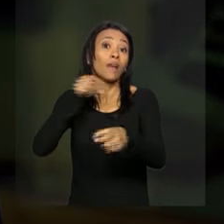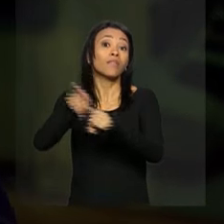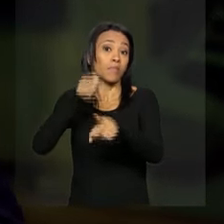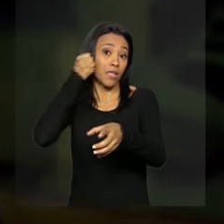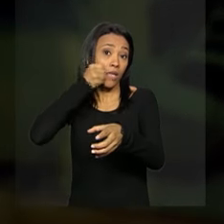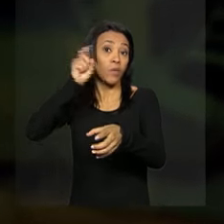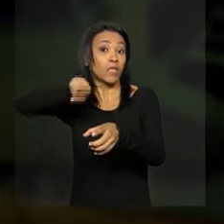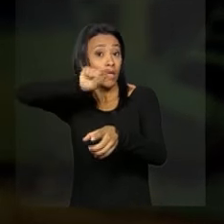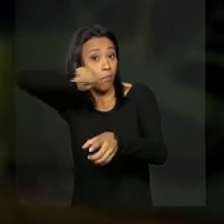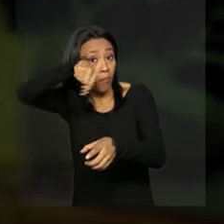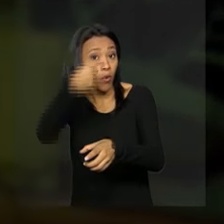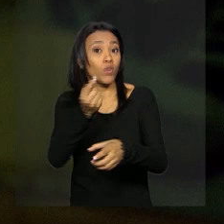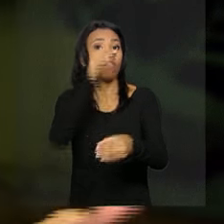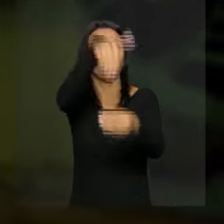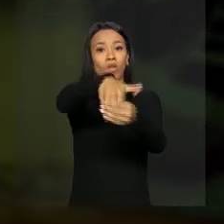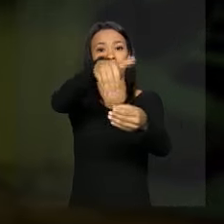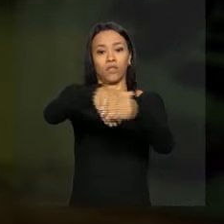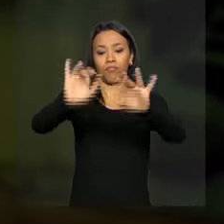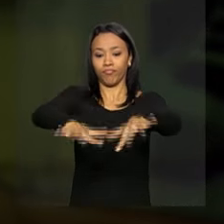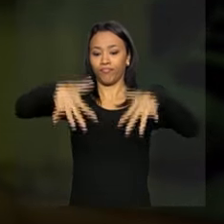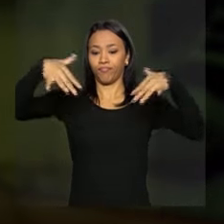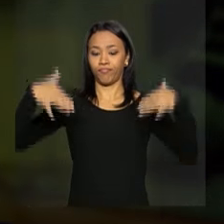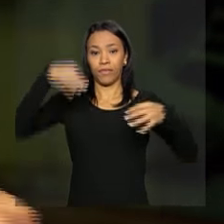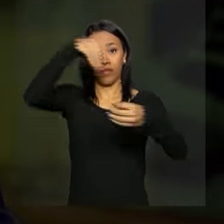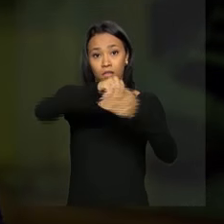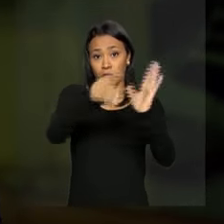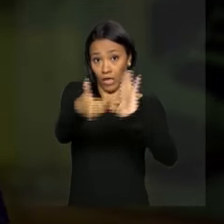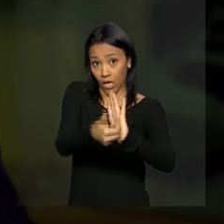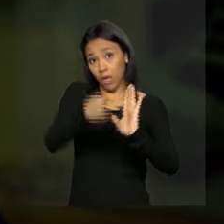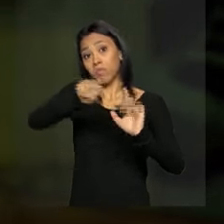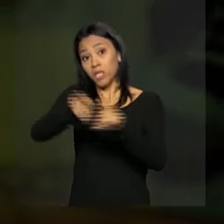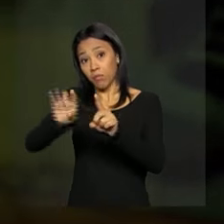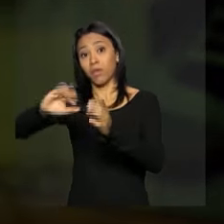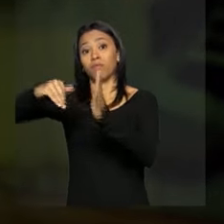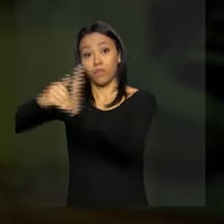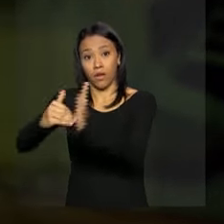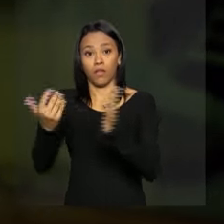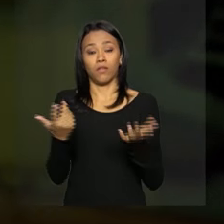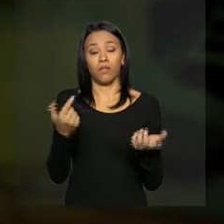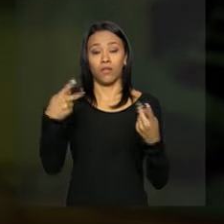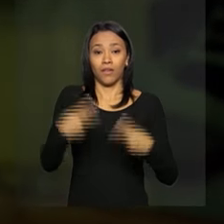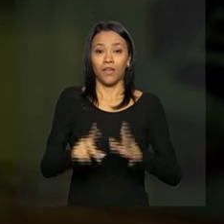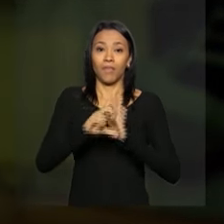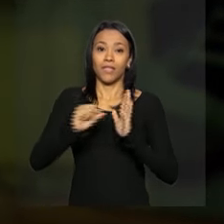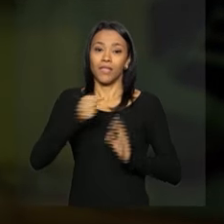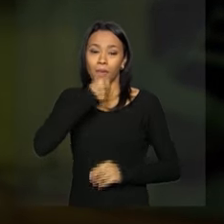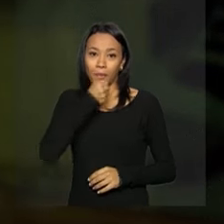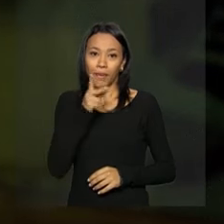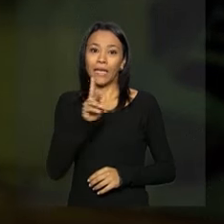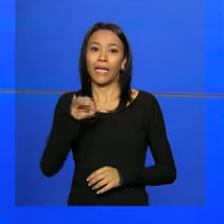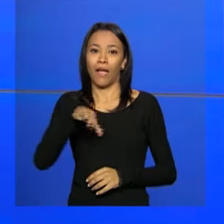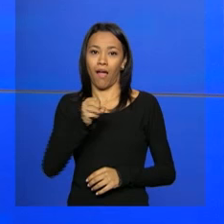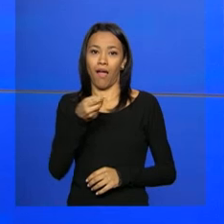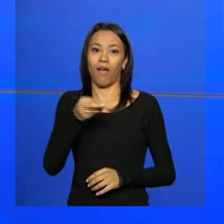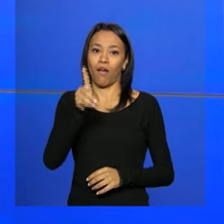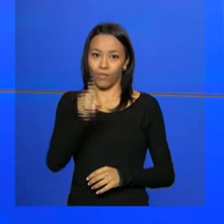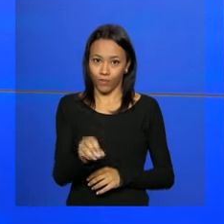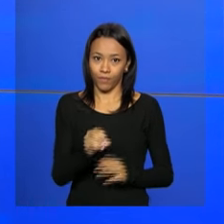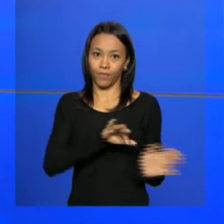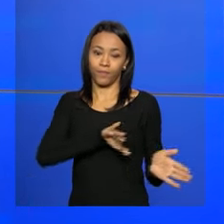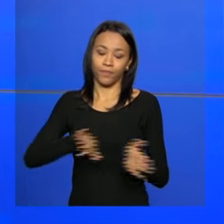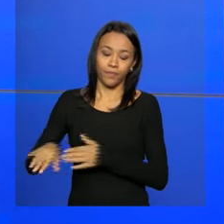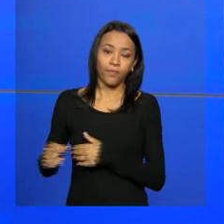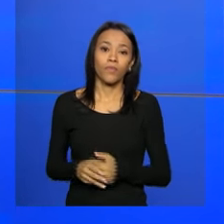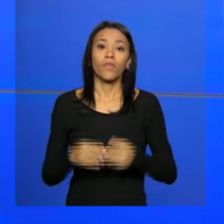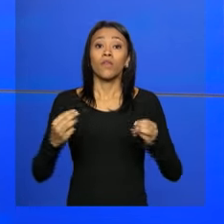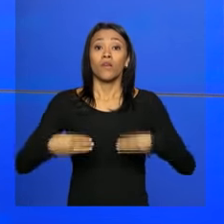segue depois para votação nos plenários da Câmara dos Deputados e do Senado Federal. De Brasília, Ricardo Carandina. O Ministério